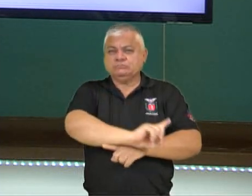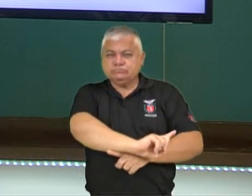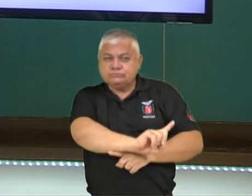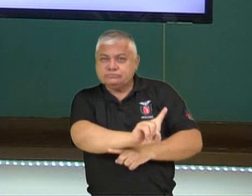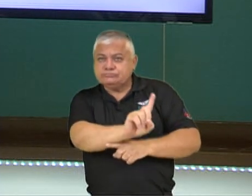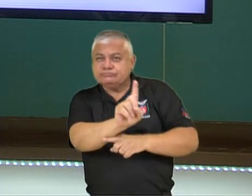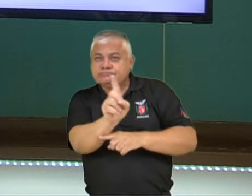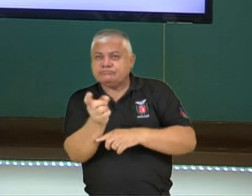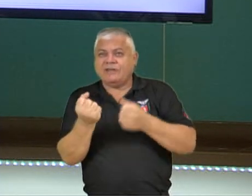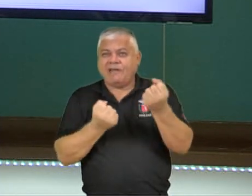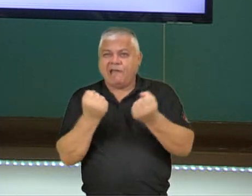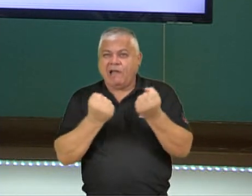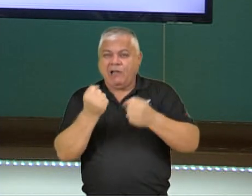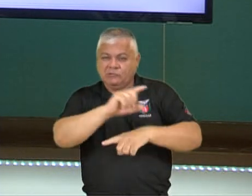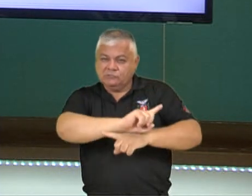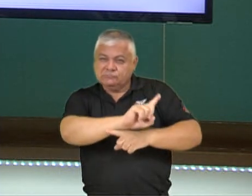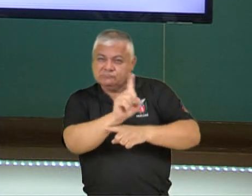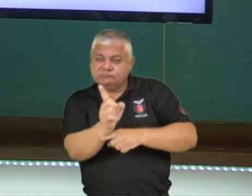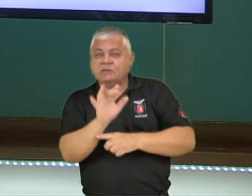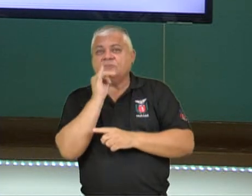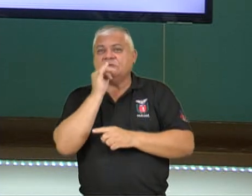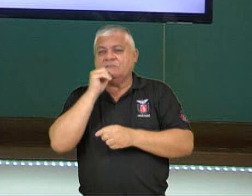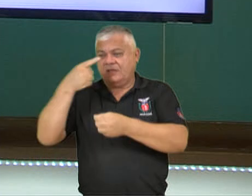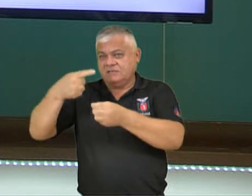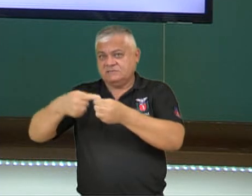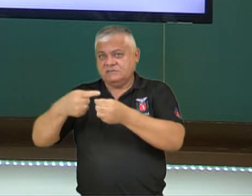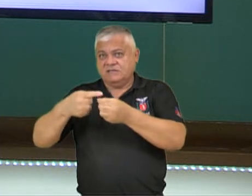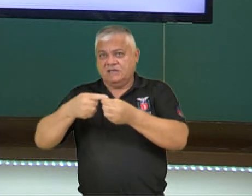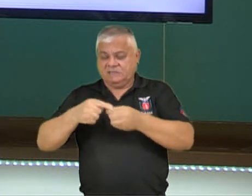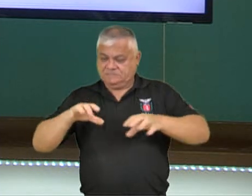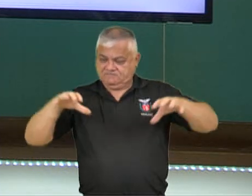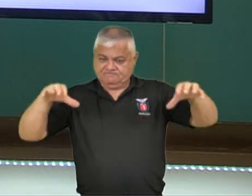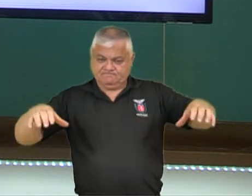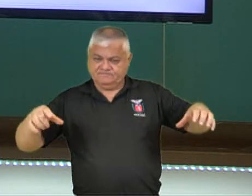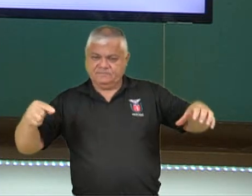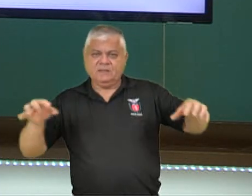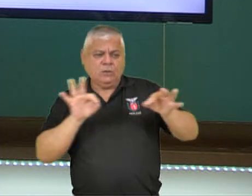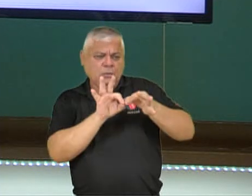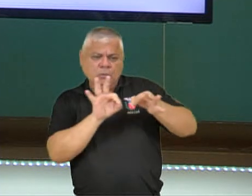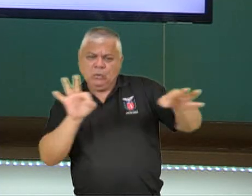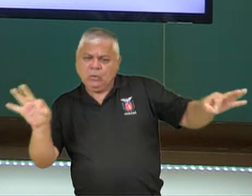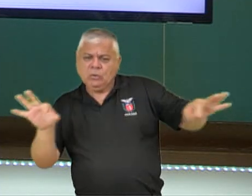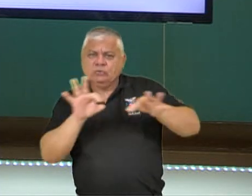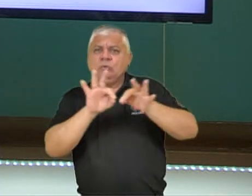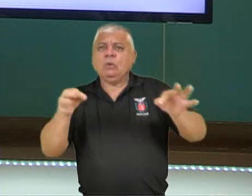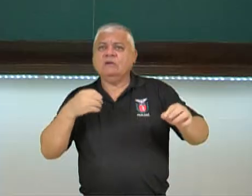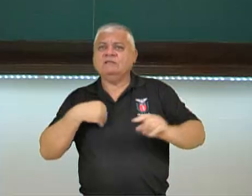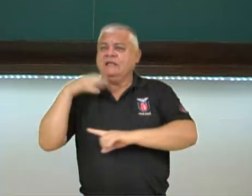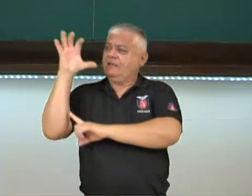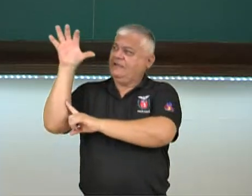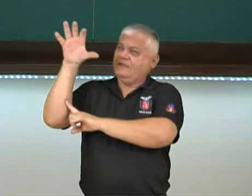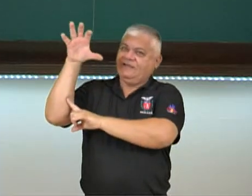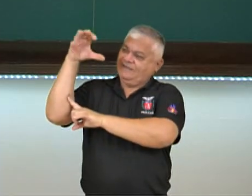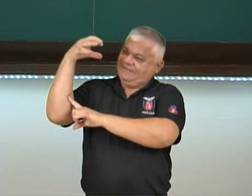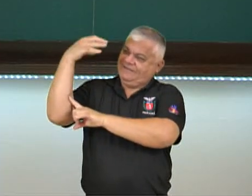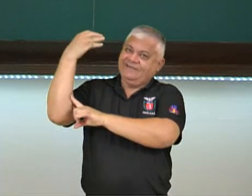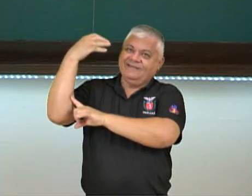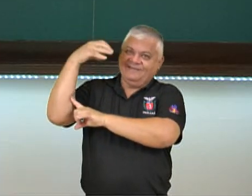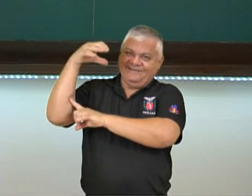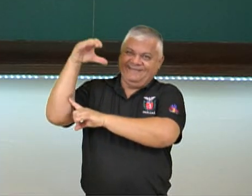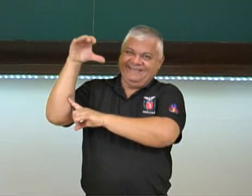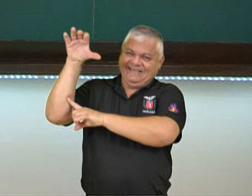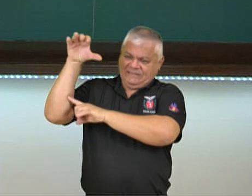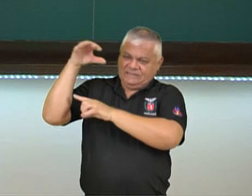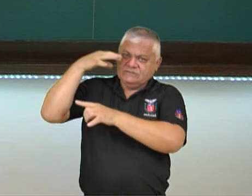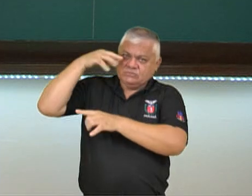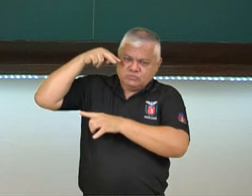exemplo. A distância entre duas cidades, né? Você pode medir ali através, por exemplo, de satélites, você pode medir através de imagens, certo?